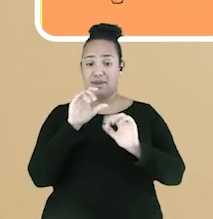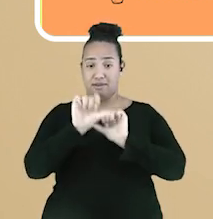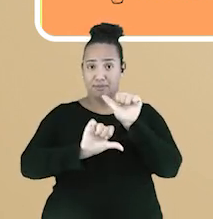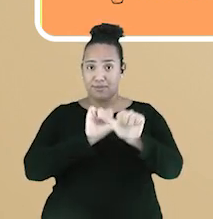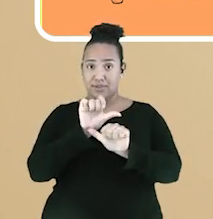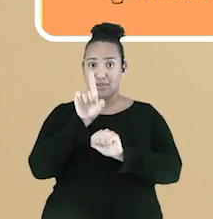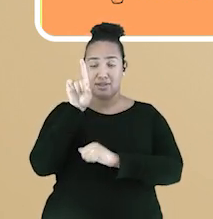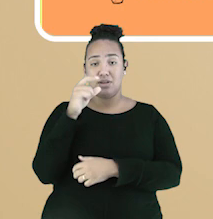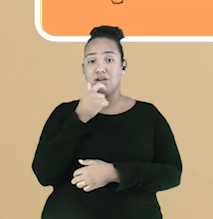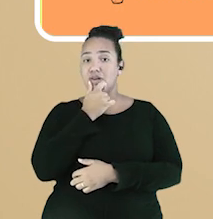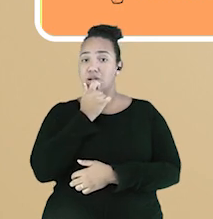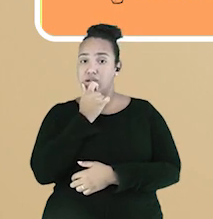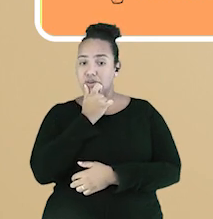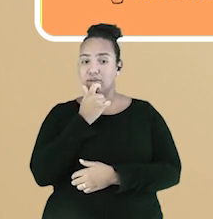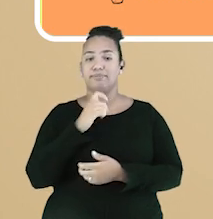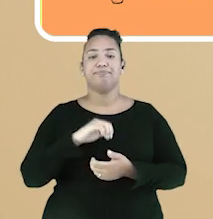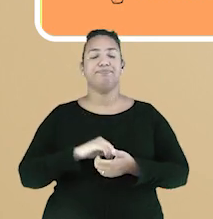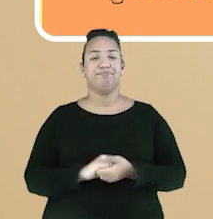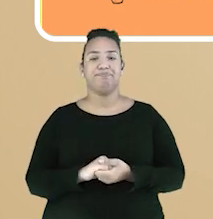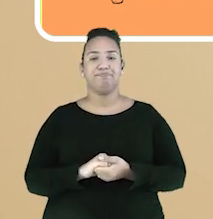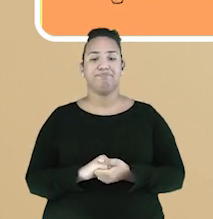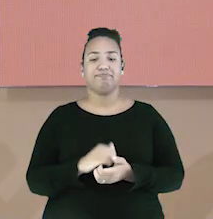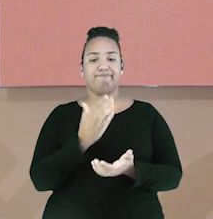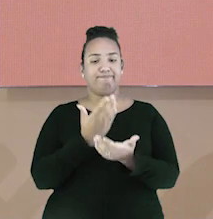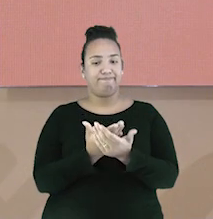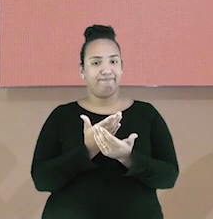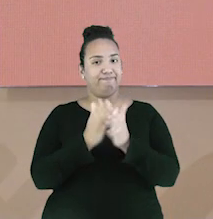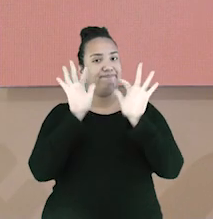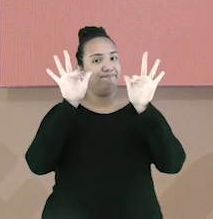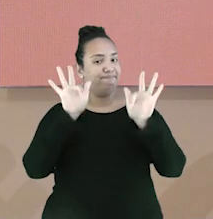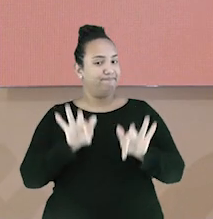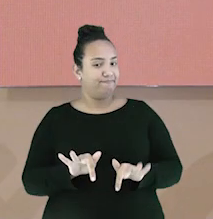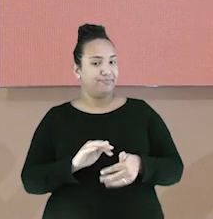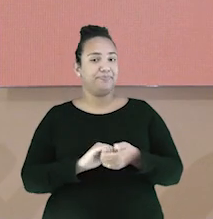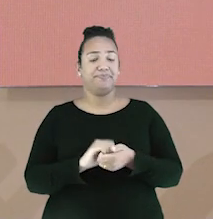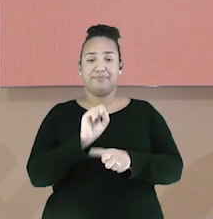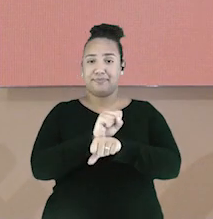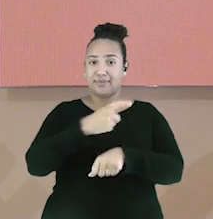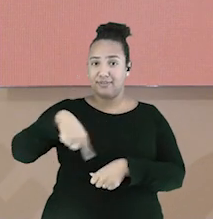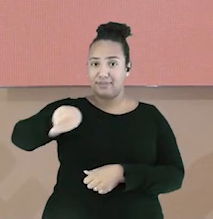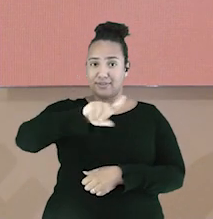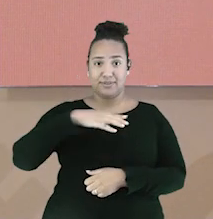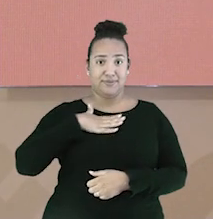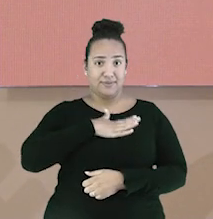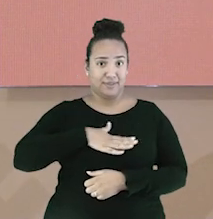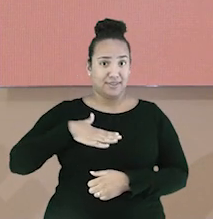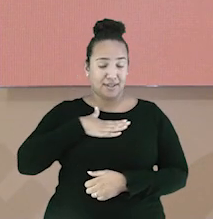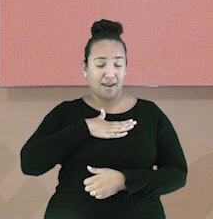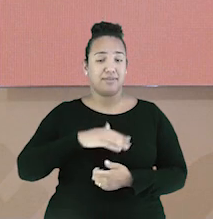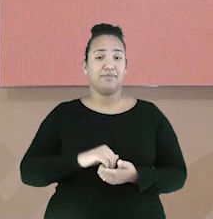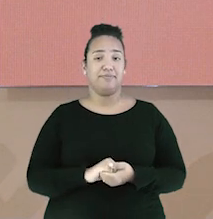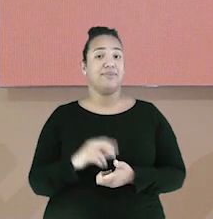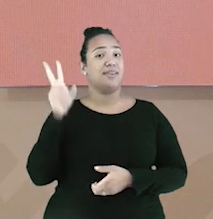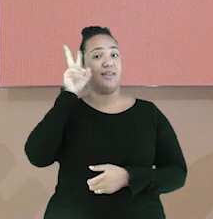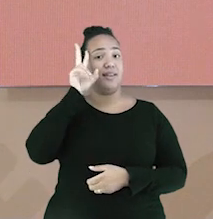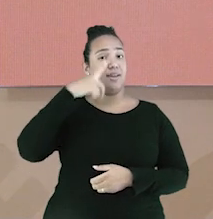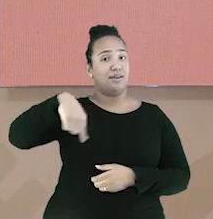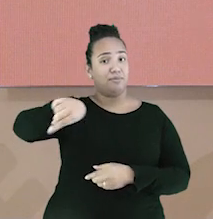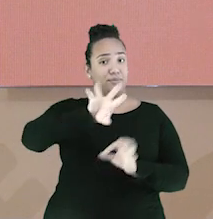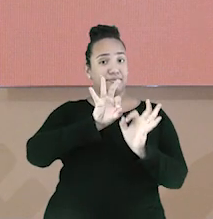a reforma anglicana e a reforma calvinista. Chegamos ao fim de mais uma aula. Espero que tenham gostado